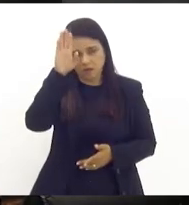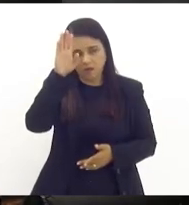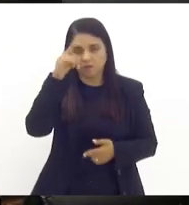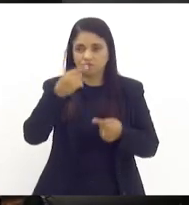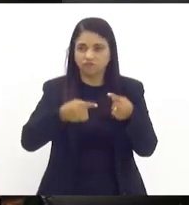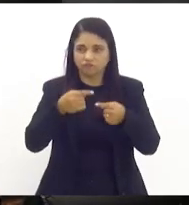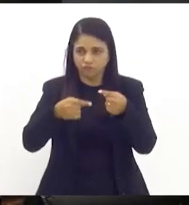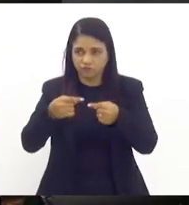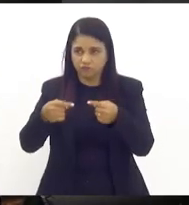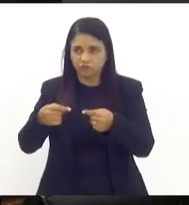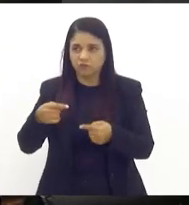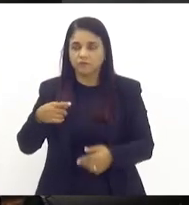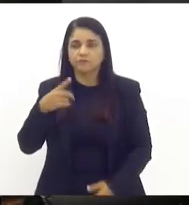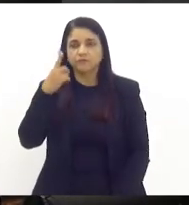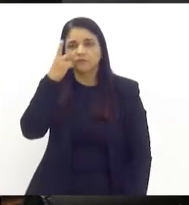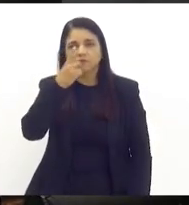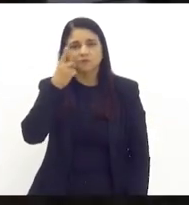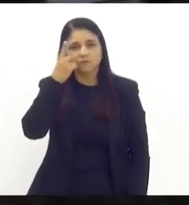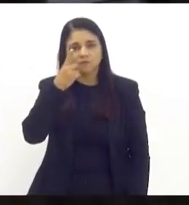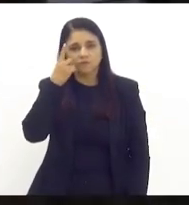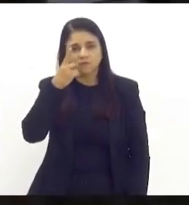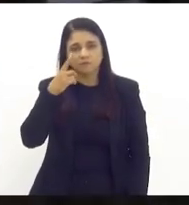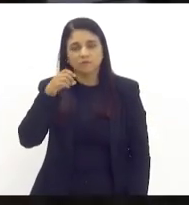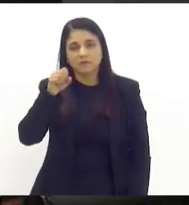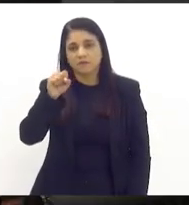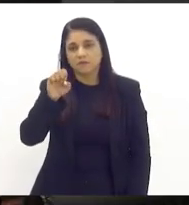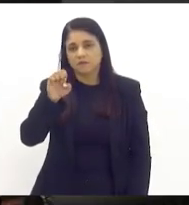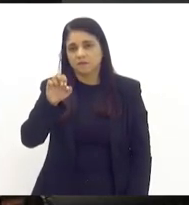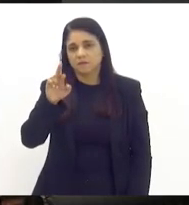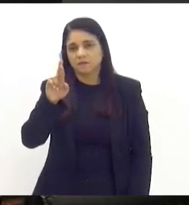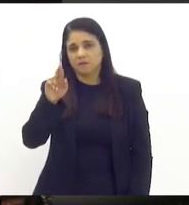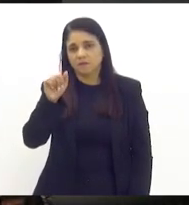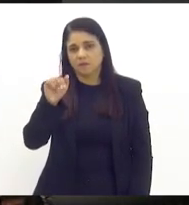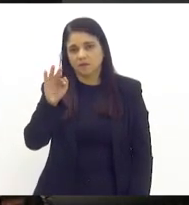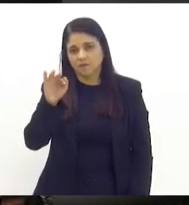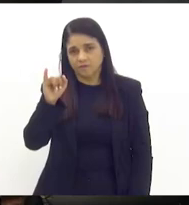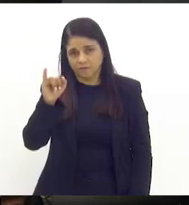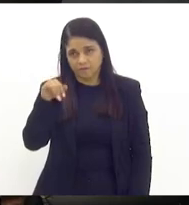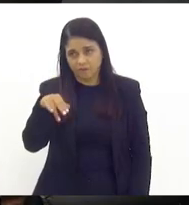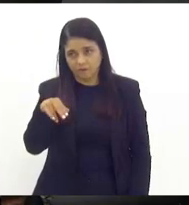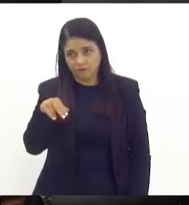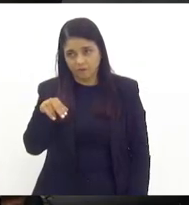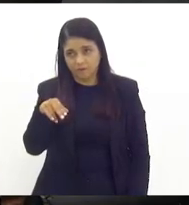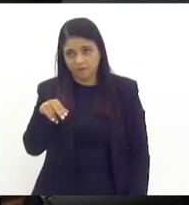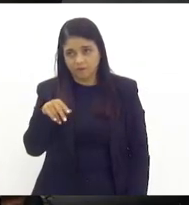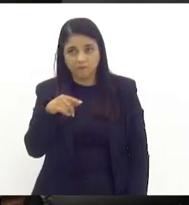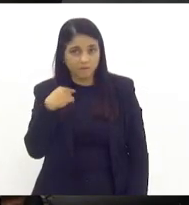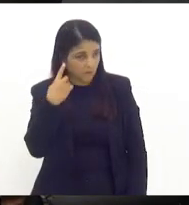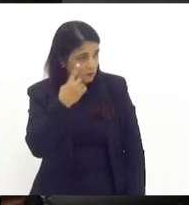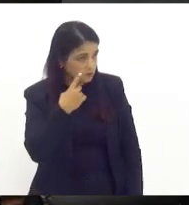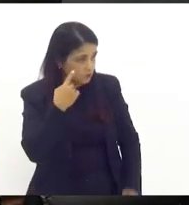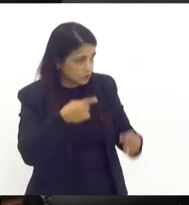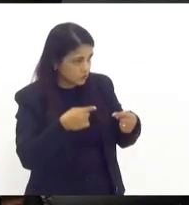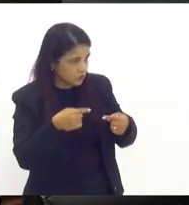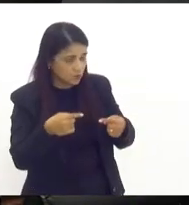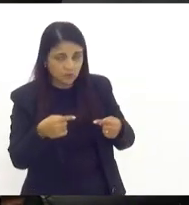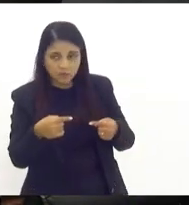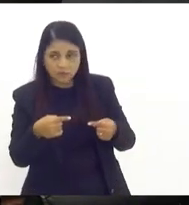discutir nosso nome Deputado Serafim senhor presidente você vai discutir Presidente vai te curtir